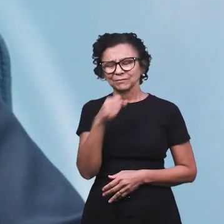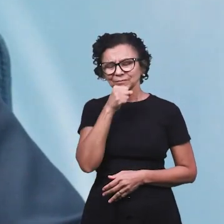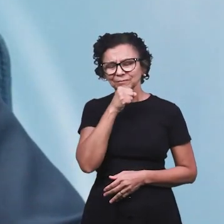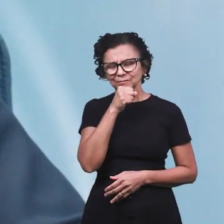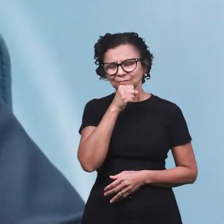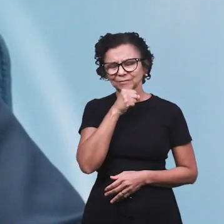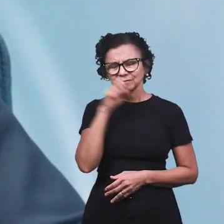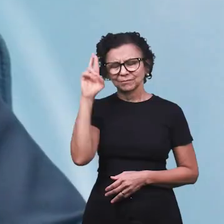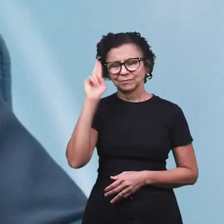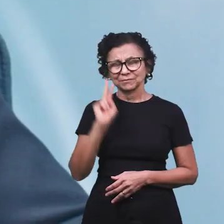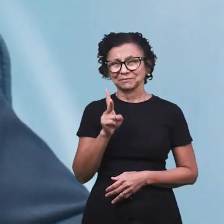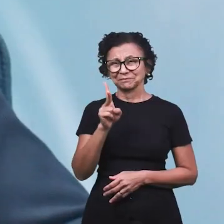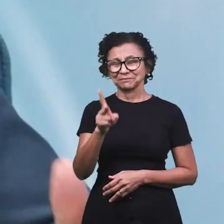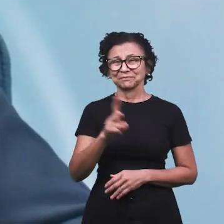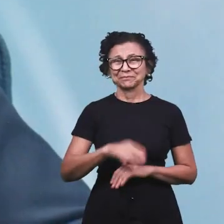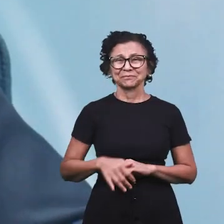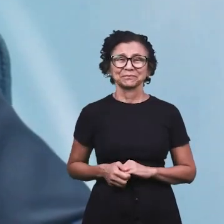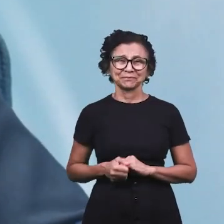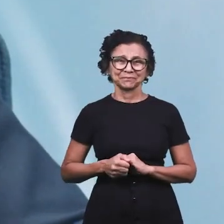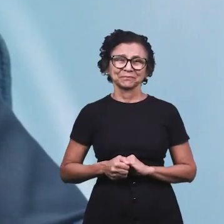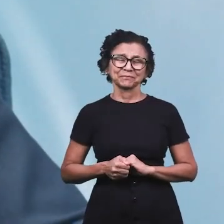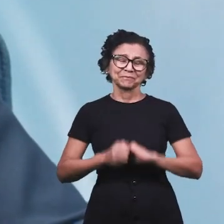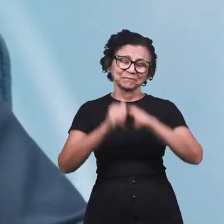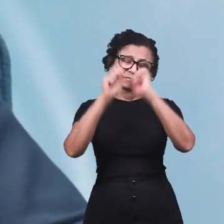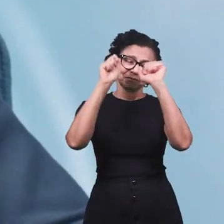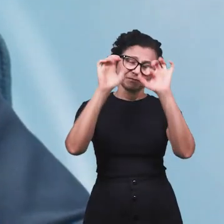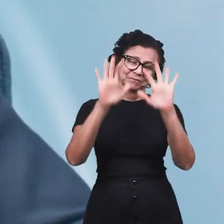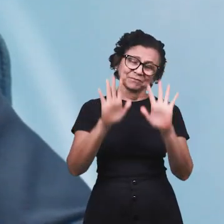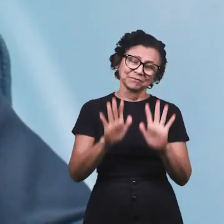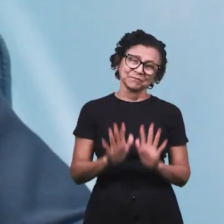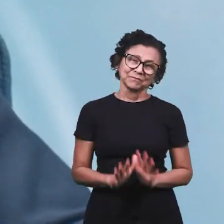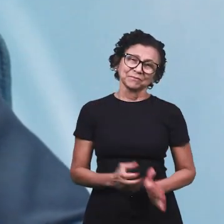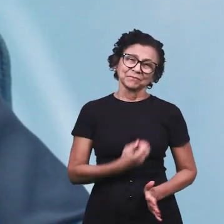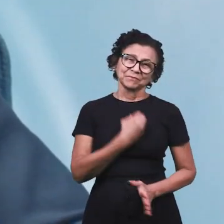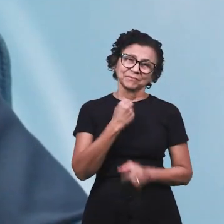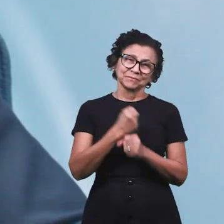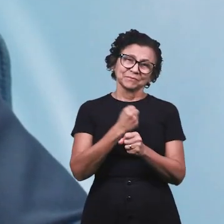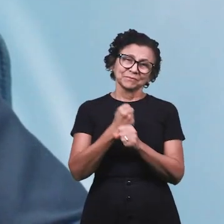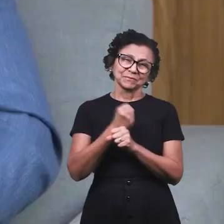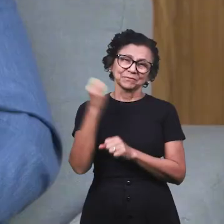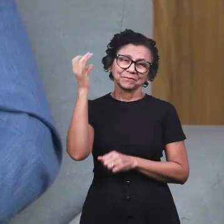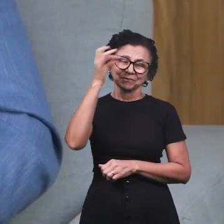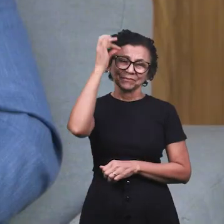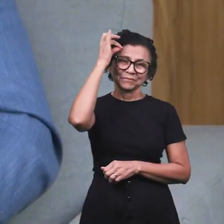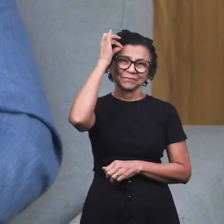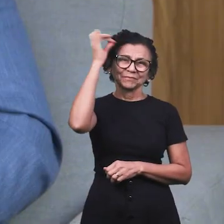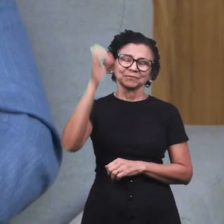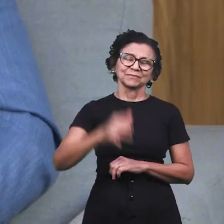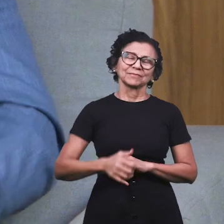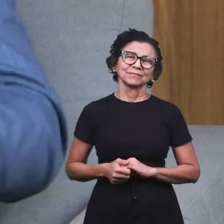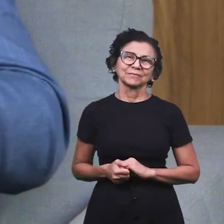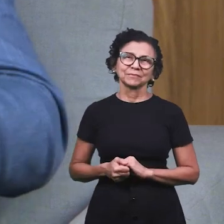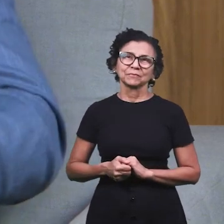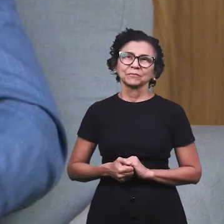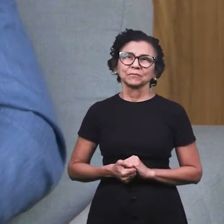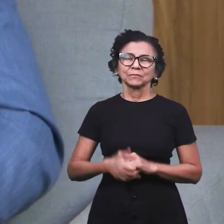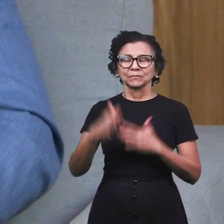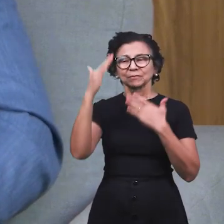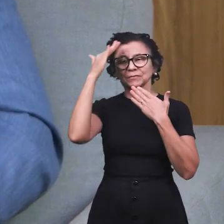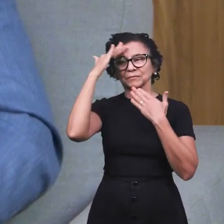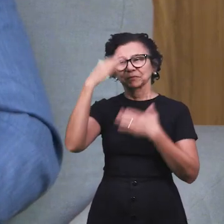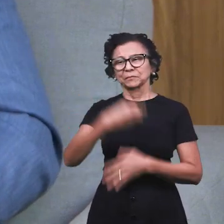Senhor continue assim, dando a eles a bênção de ser testemunho dessa obra gloriosa do Senhor. Glória a Deus. Obrigado pela